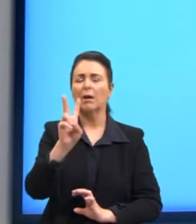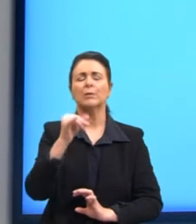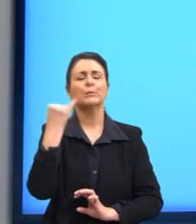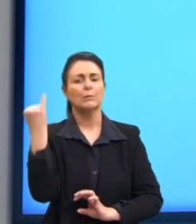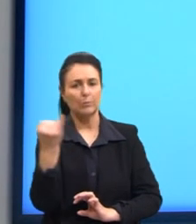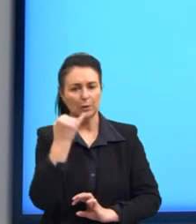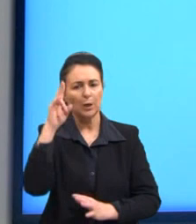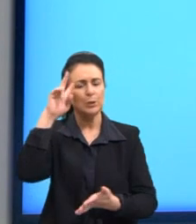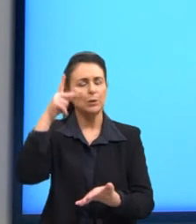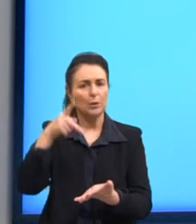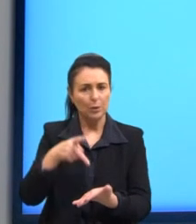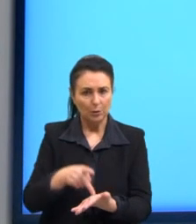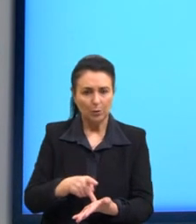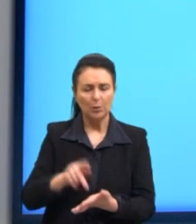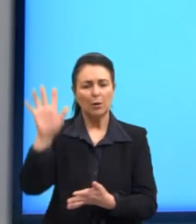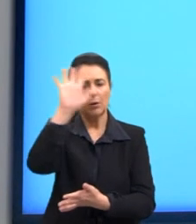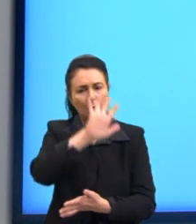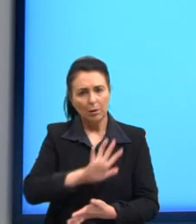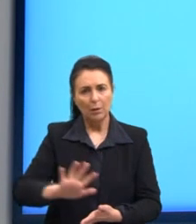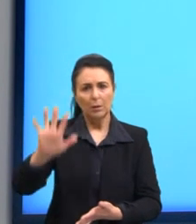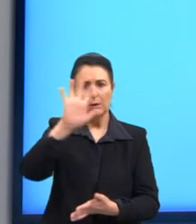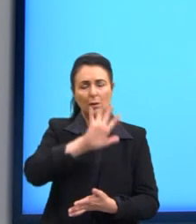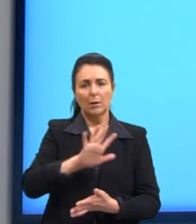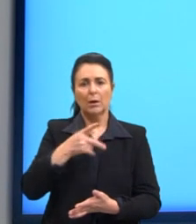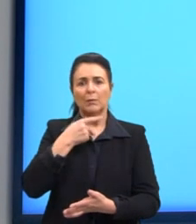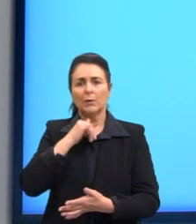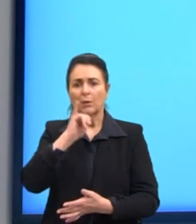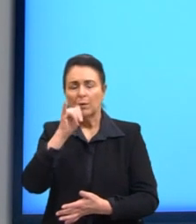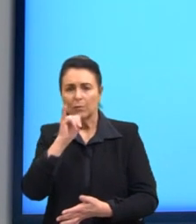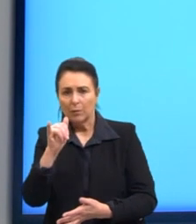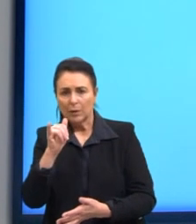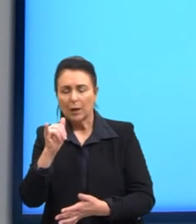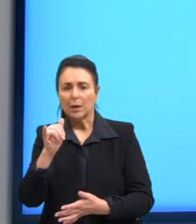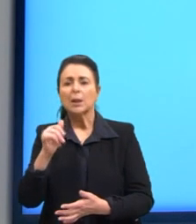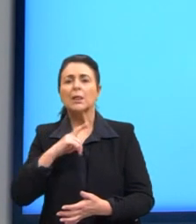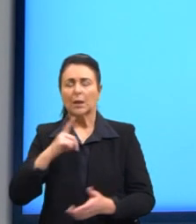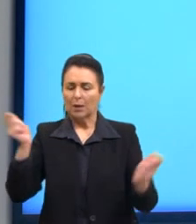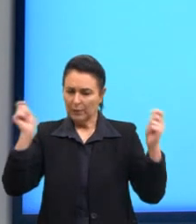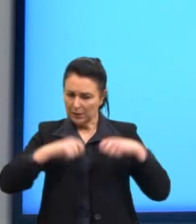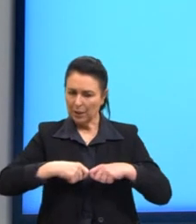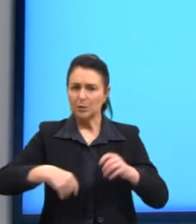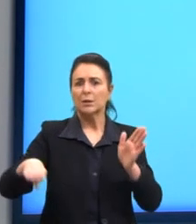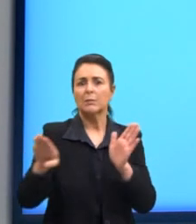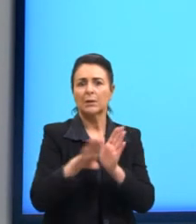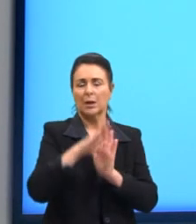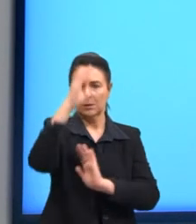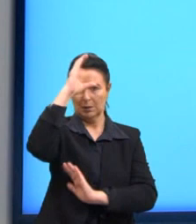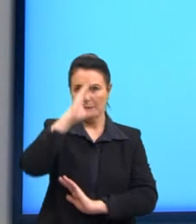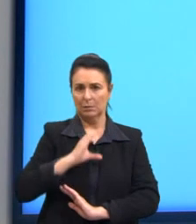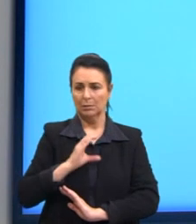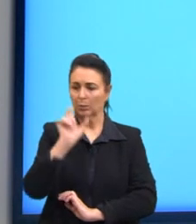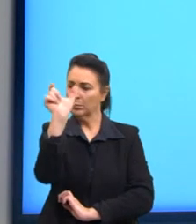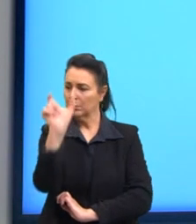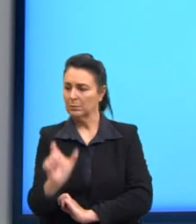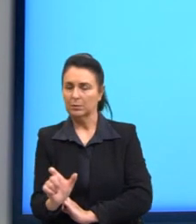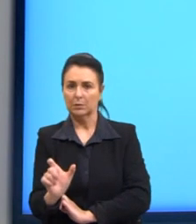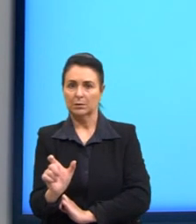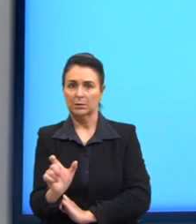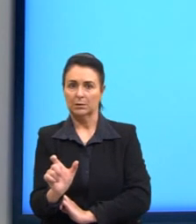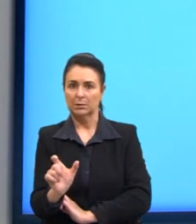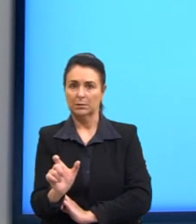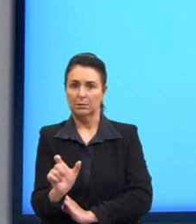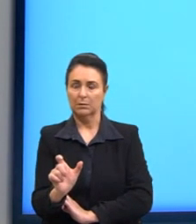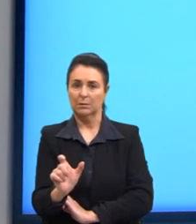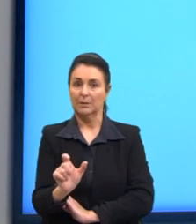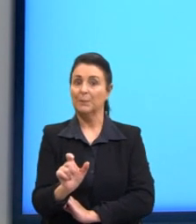reconhecer como esse Panorama supracitado é capaz de limitar a própria Cidadania do indivíduo é